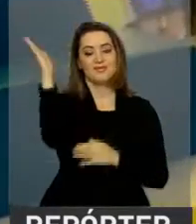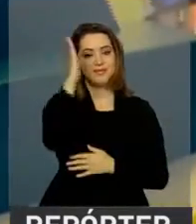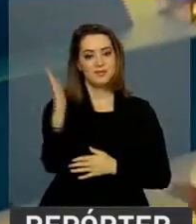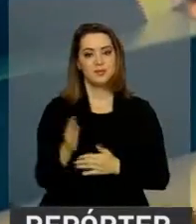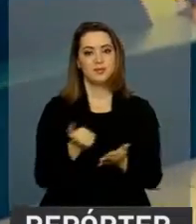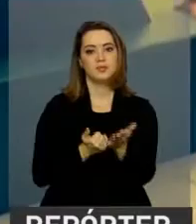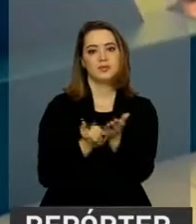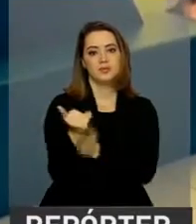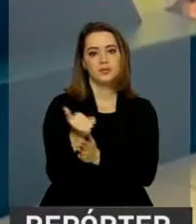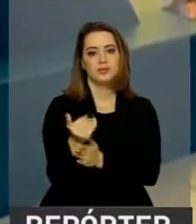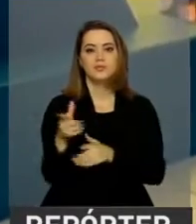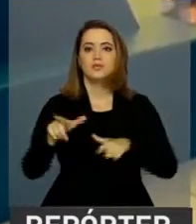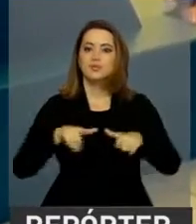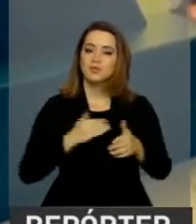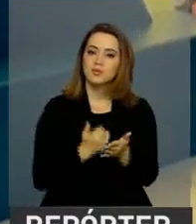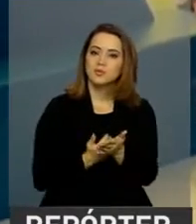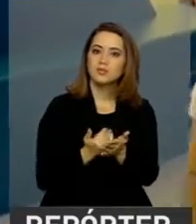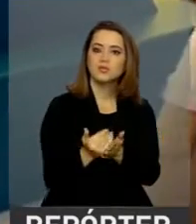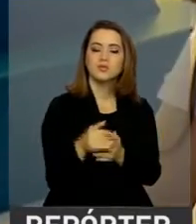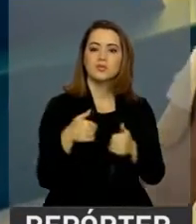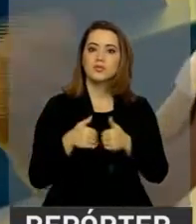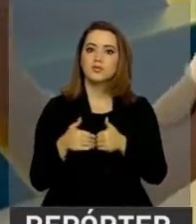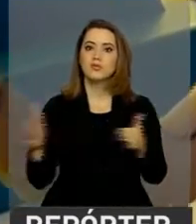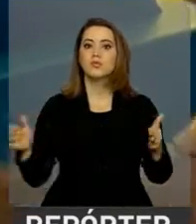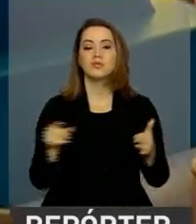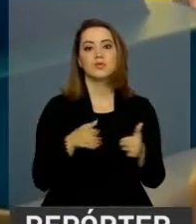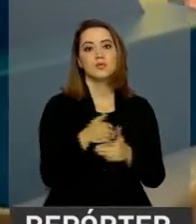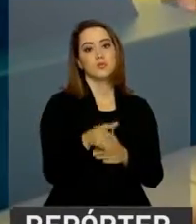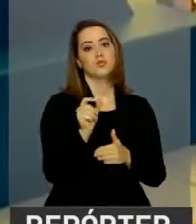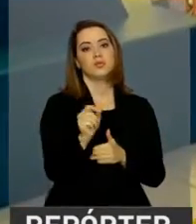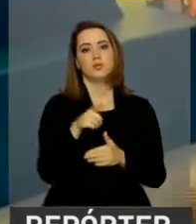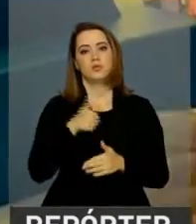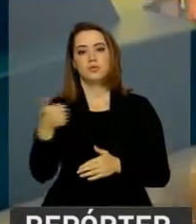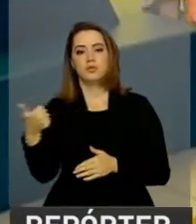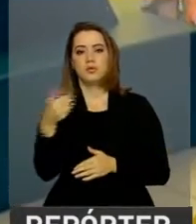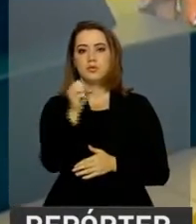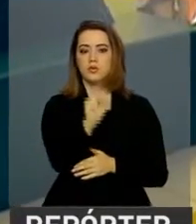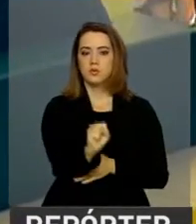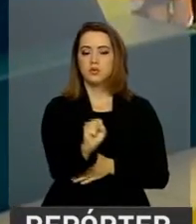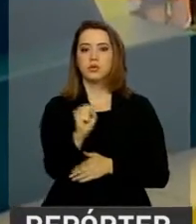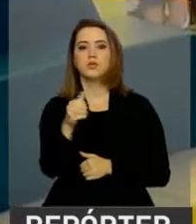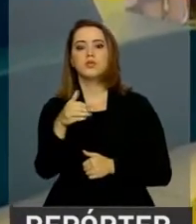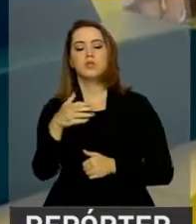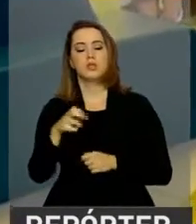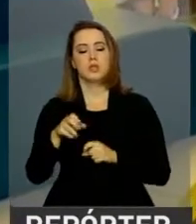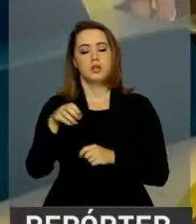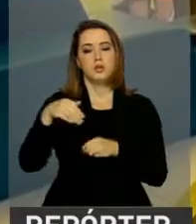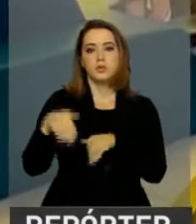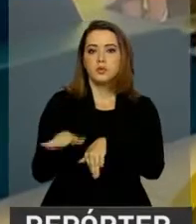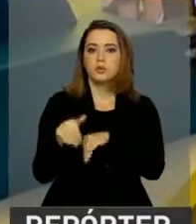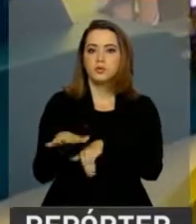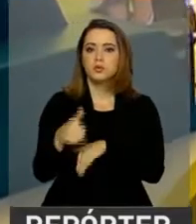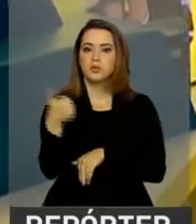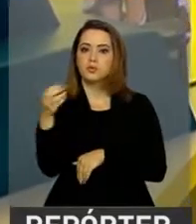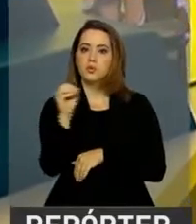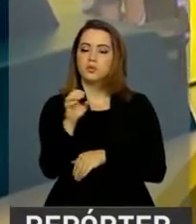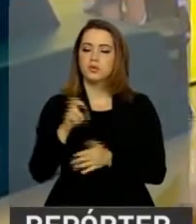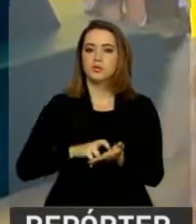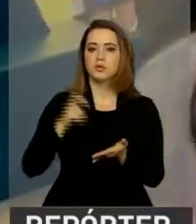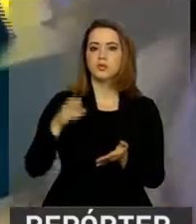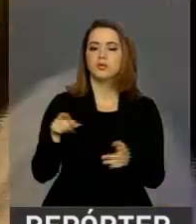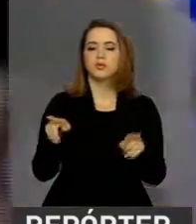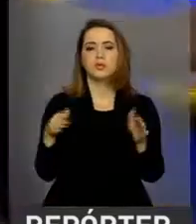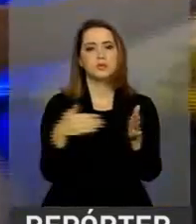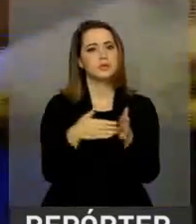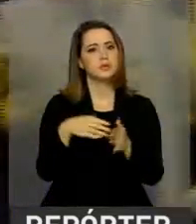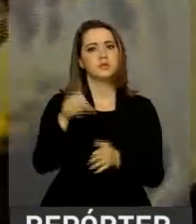a funcionar para o público na sexta-feira, dia 5, e vai até o dia 18 de setembro, ininterruptamente, das 10 da manhã às 8 da